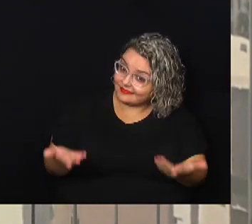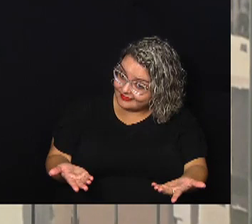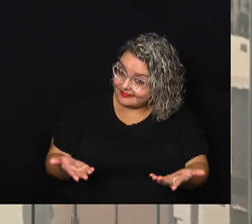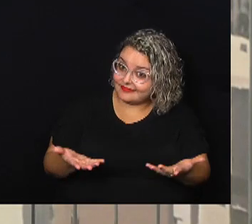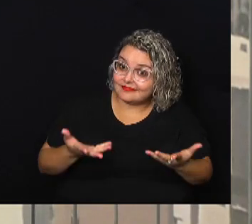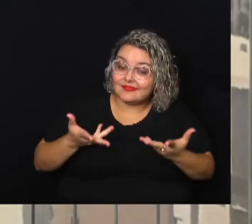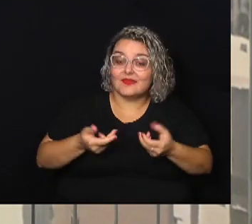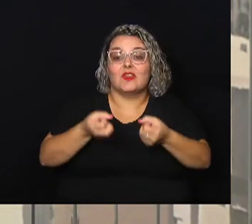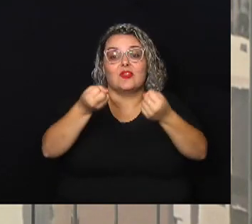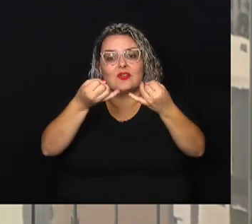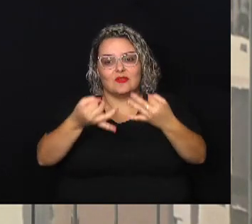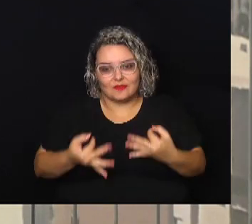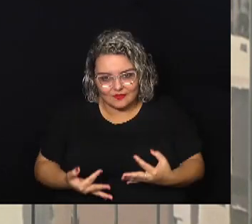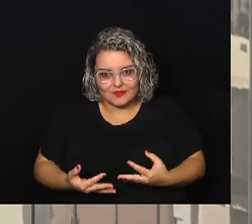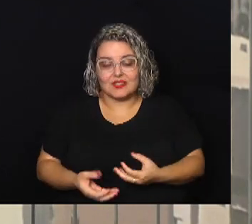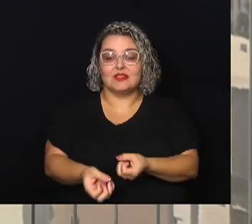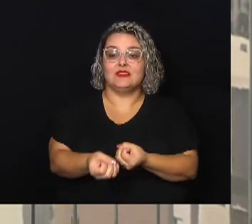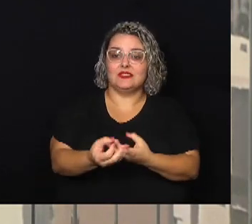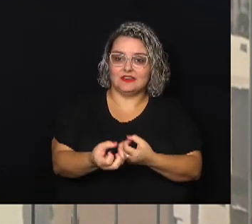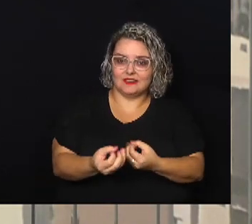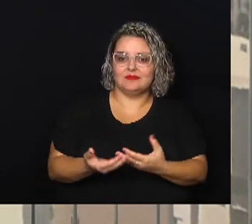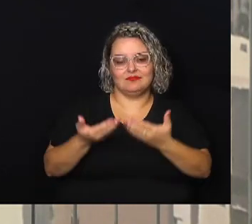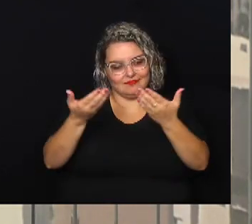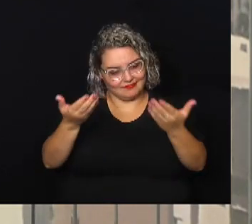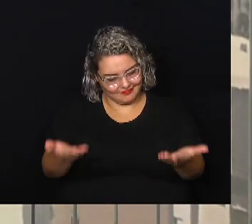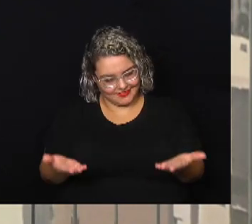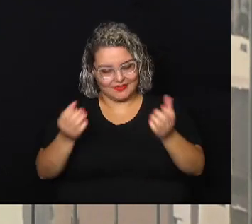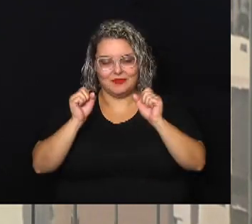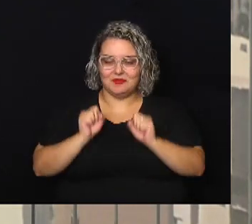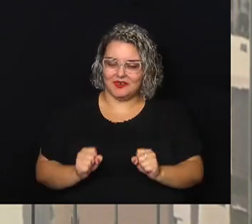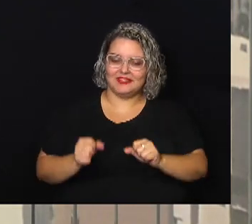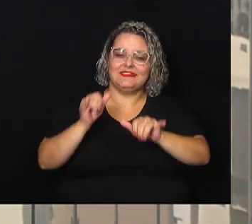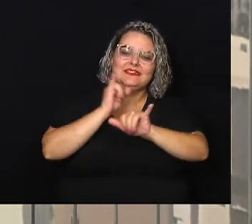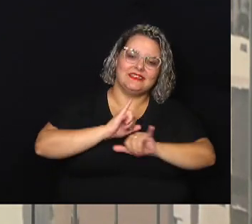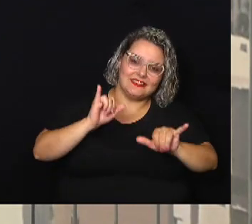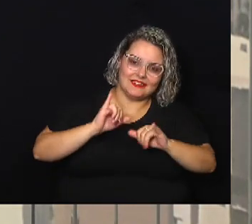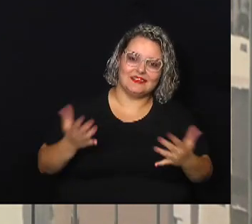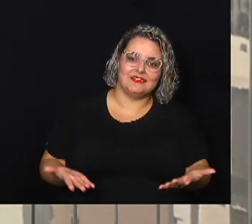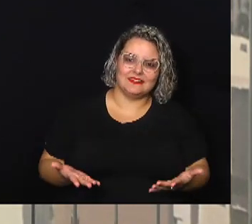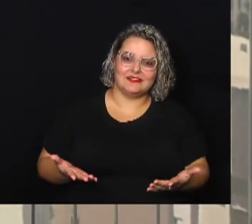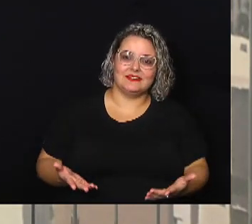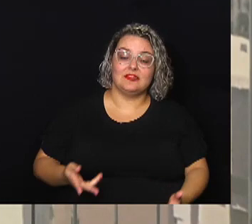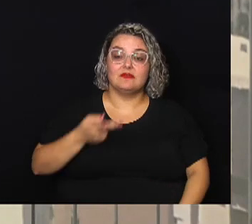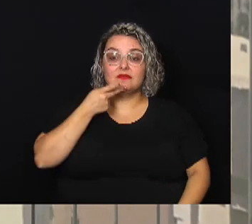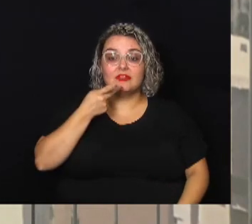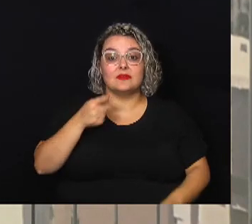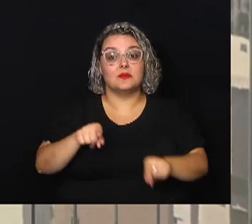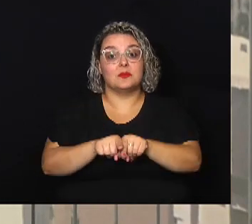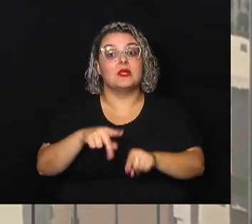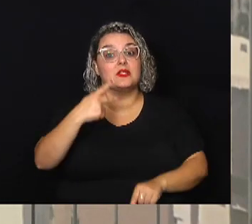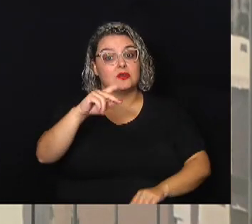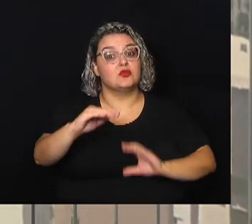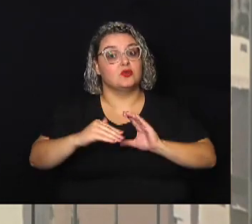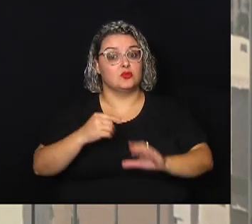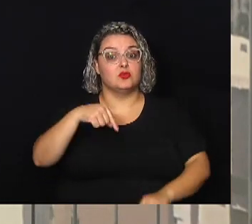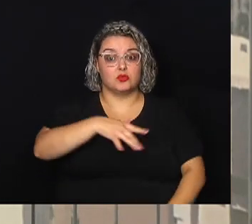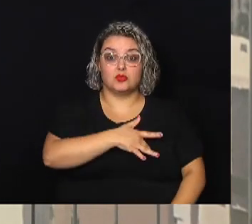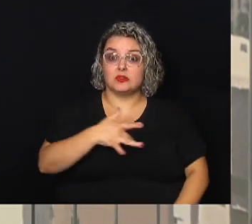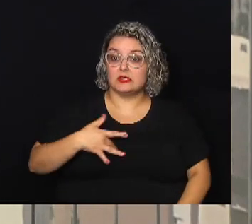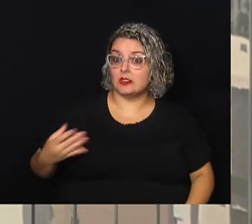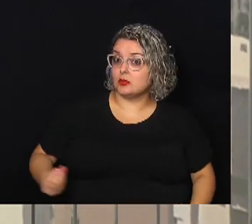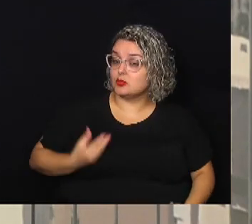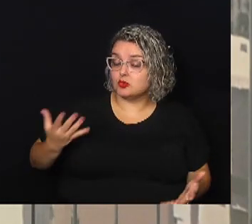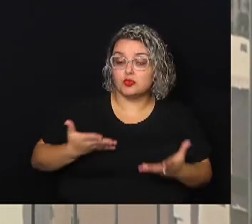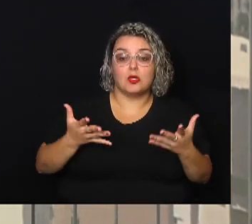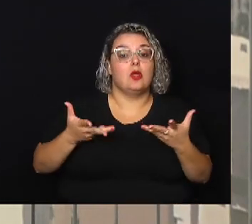a orientação, informação para você poder divulgar. Reforçando também que a sua participação aqui no Saúde é Vida e em